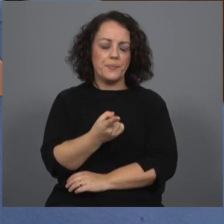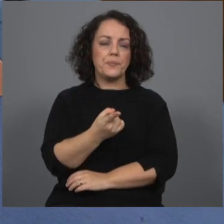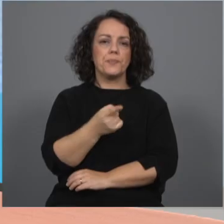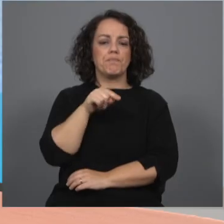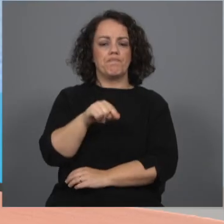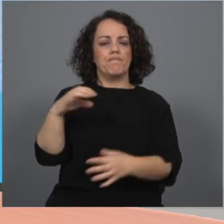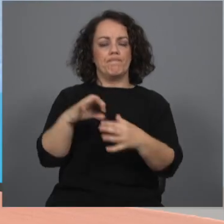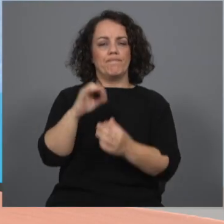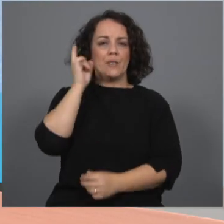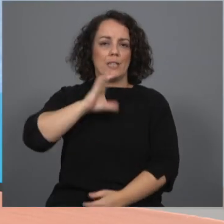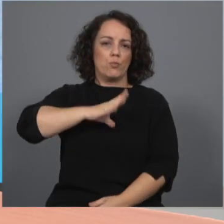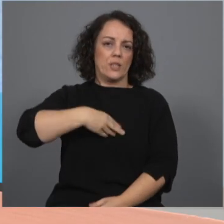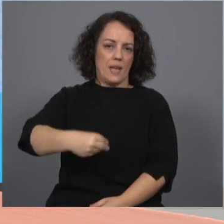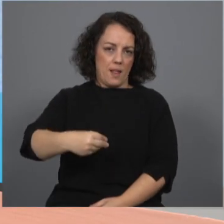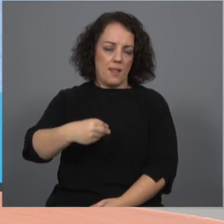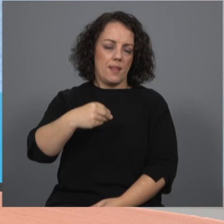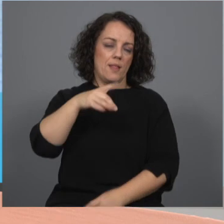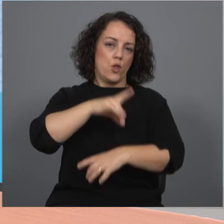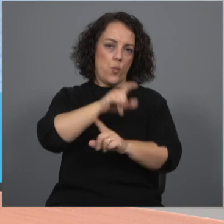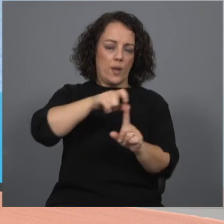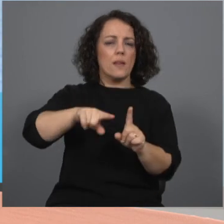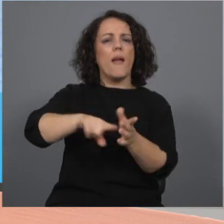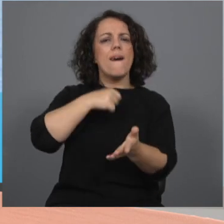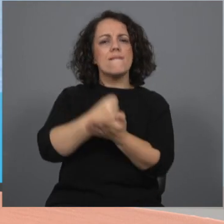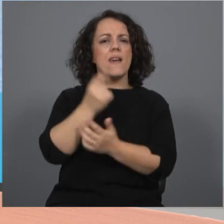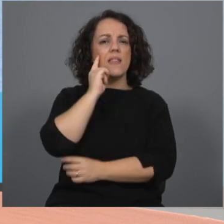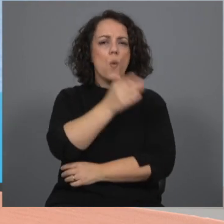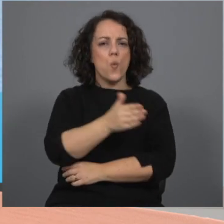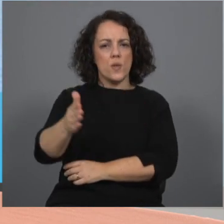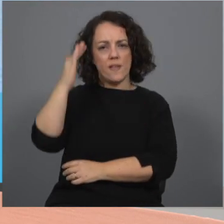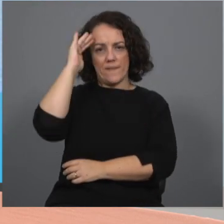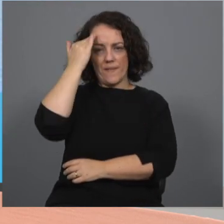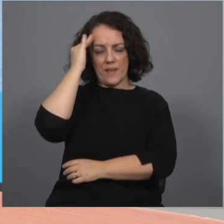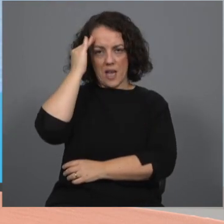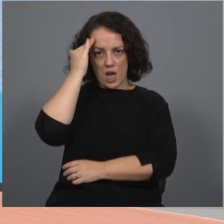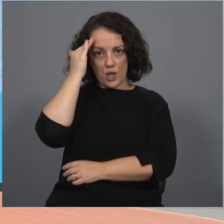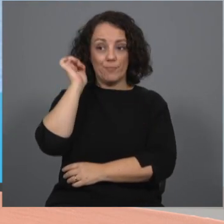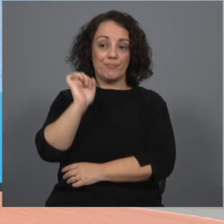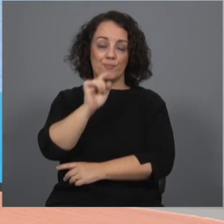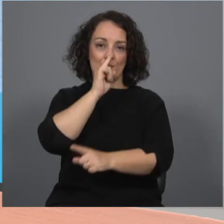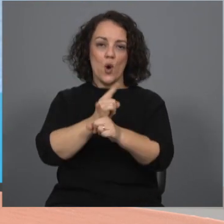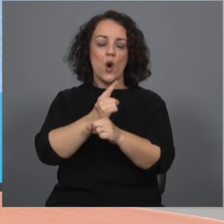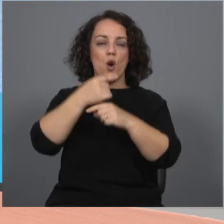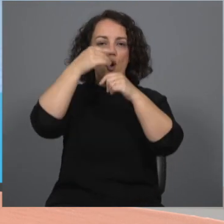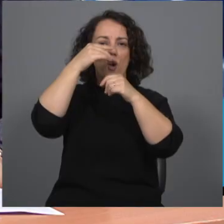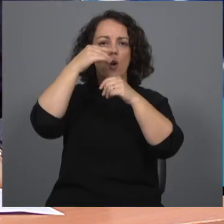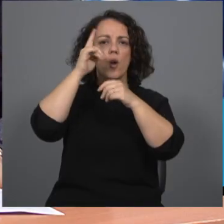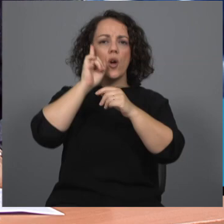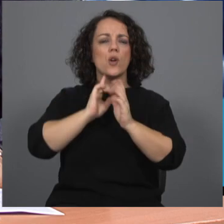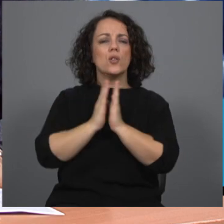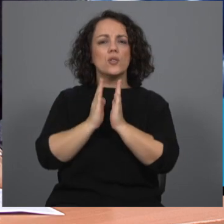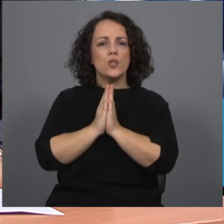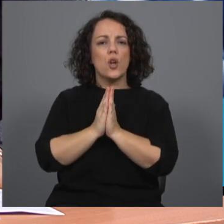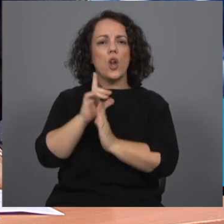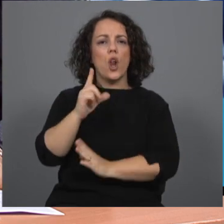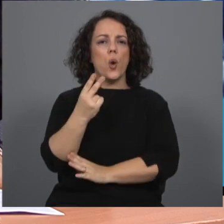para o Dia Mundial do Doente. Ele assinala-se a cada ano no dia 11 de fevereiro. Dia de Nossa Senhora de Lourdes e por isso... Sim. A